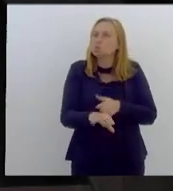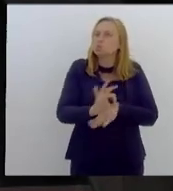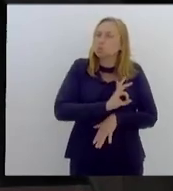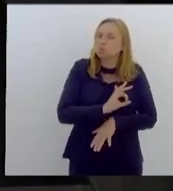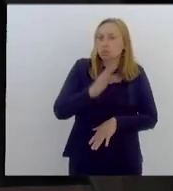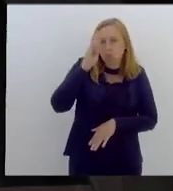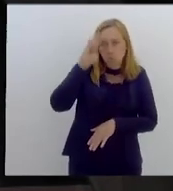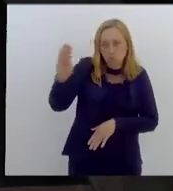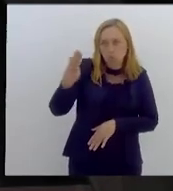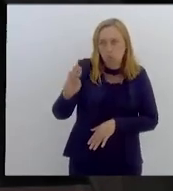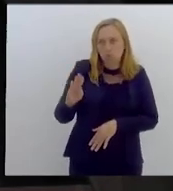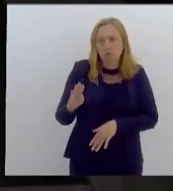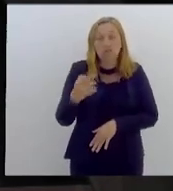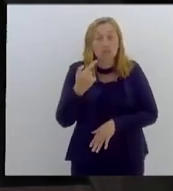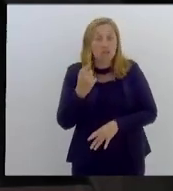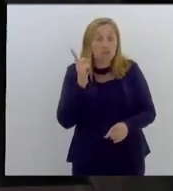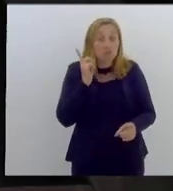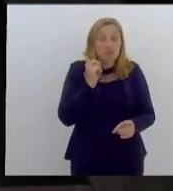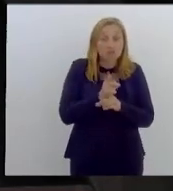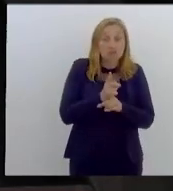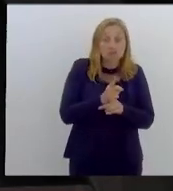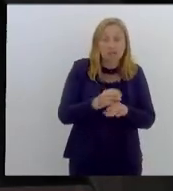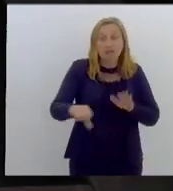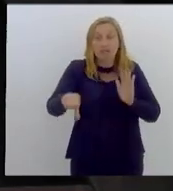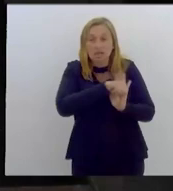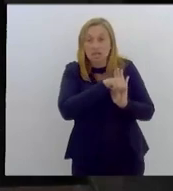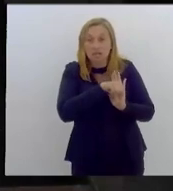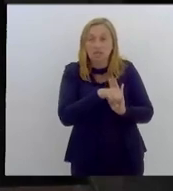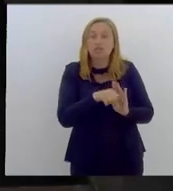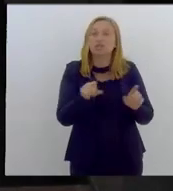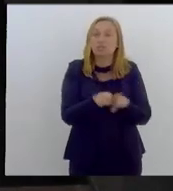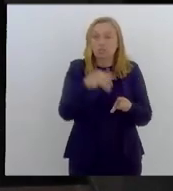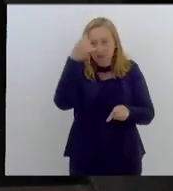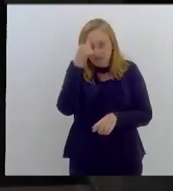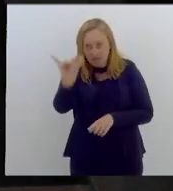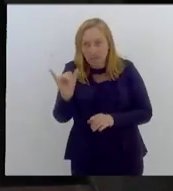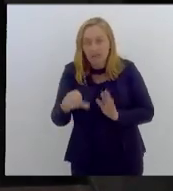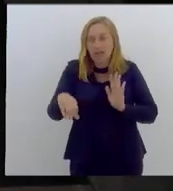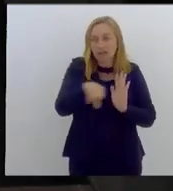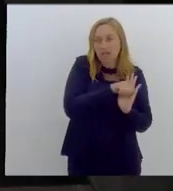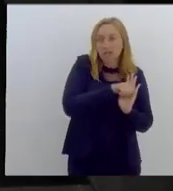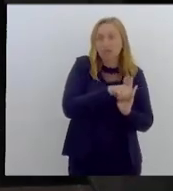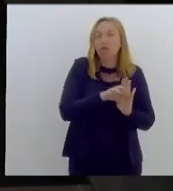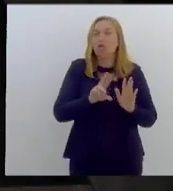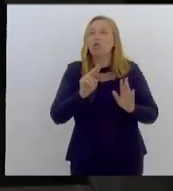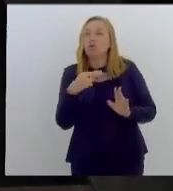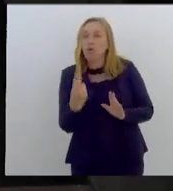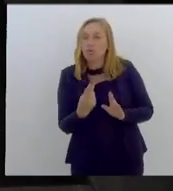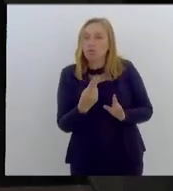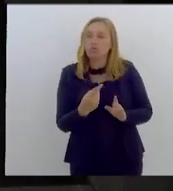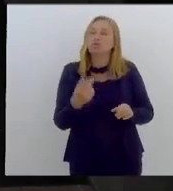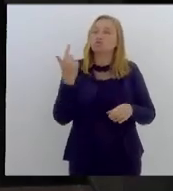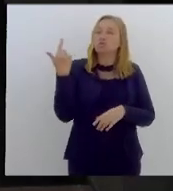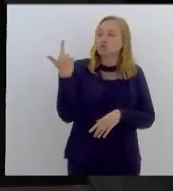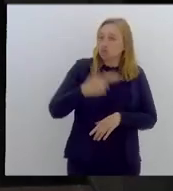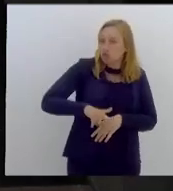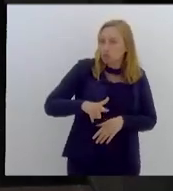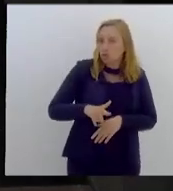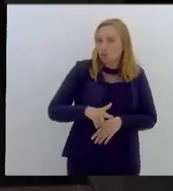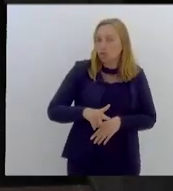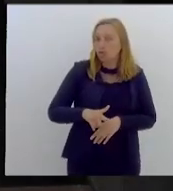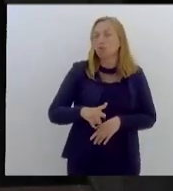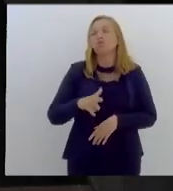para desvendar crimes e também para prevenir crimes. Ou seja, aposta de novo o governador